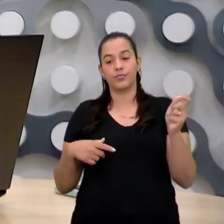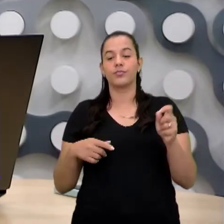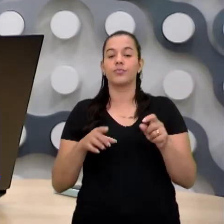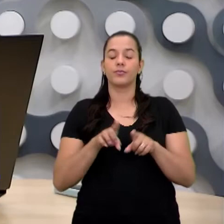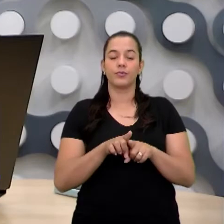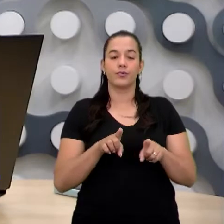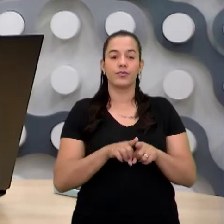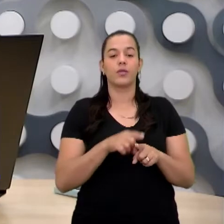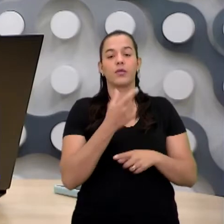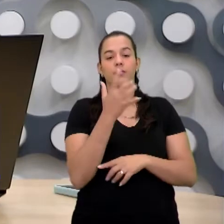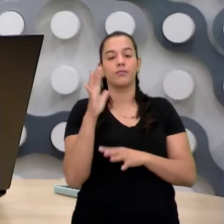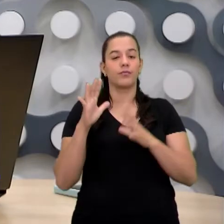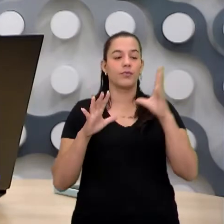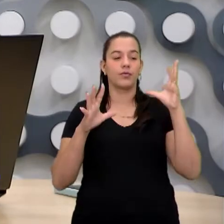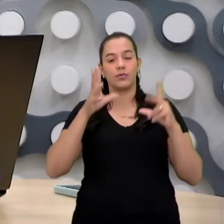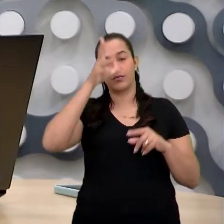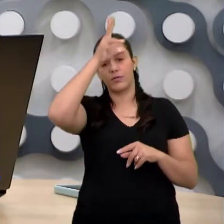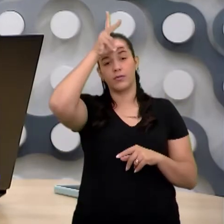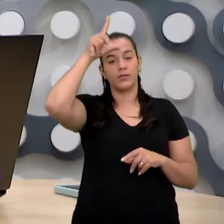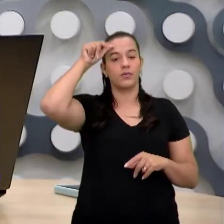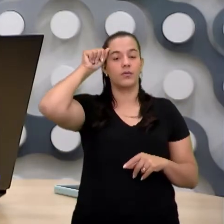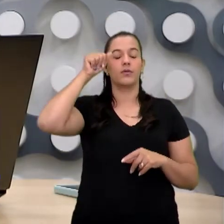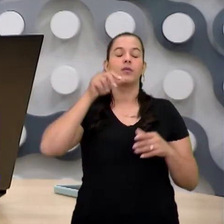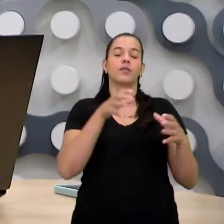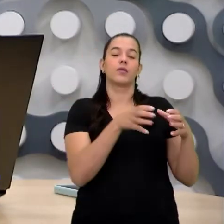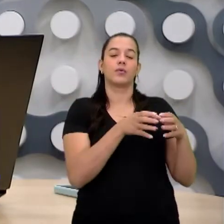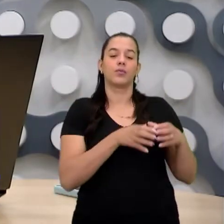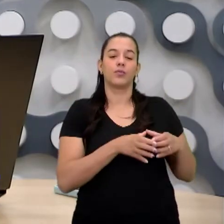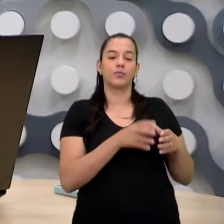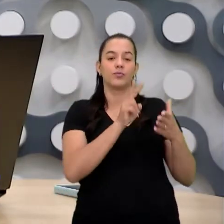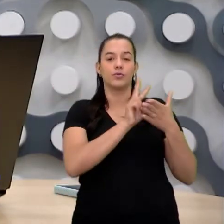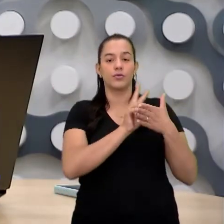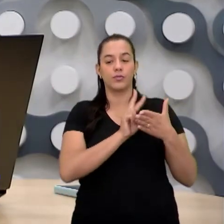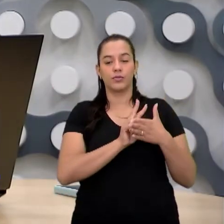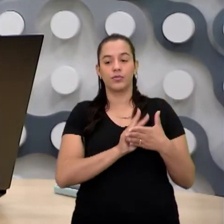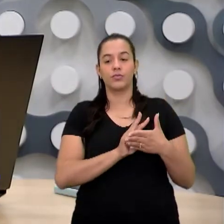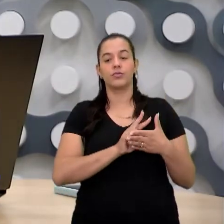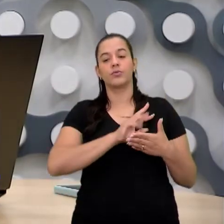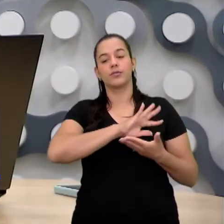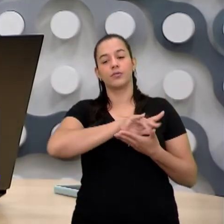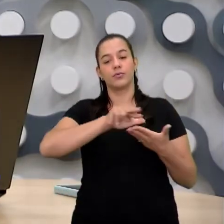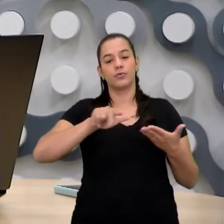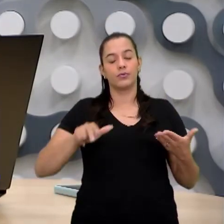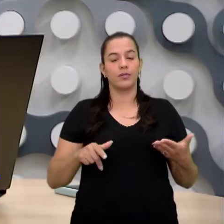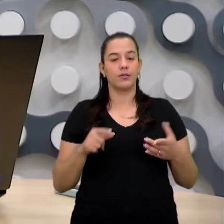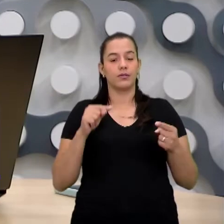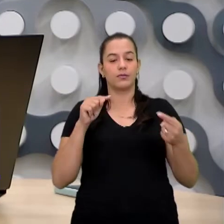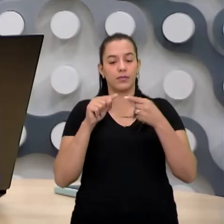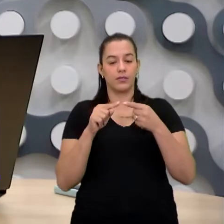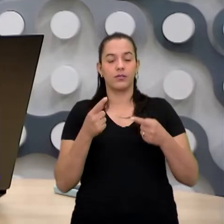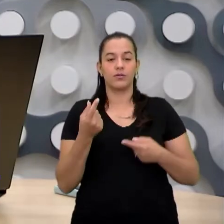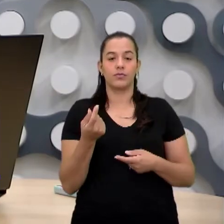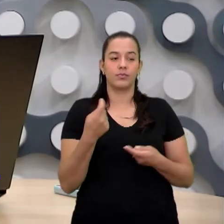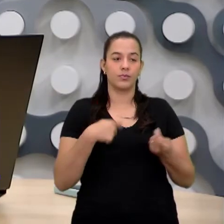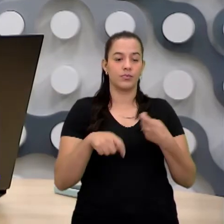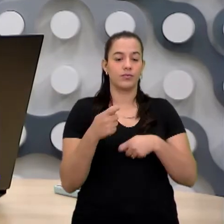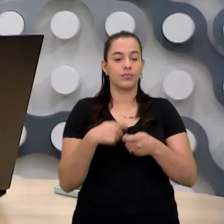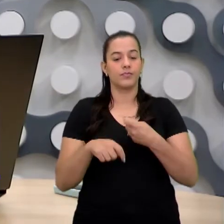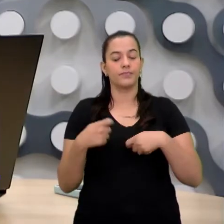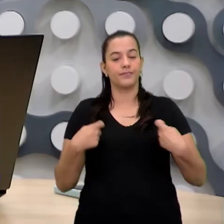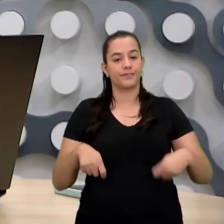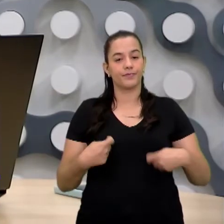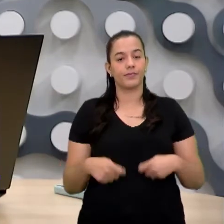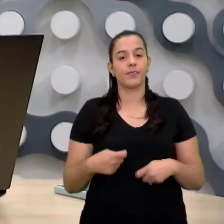contingente populacional de indígenas, comunidades indígenas, né, tem esses fatores, né, que vivem aí da subsistência, né, mesmo assim é um valor